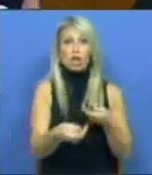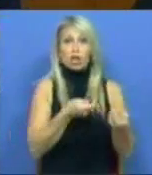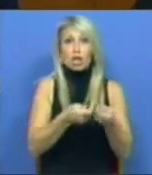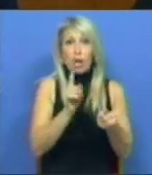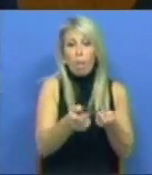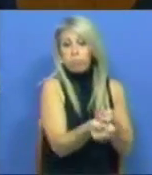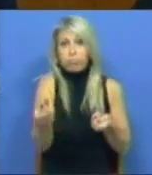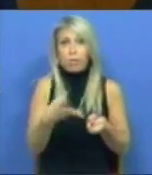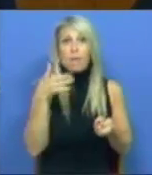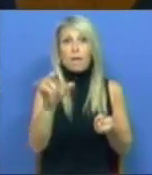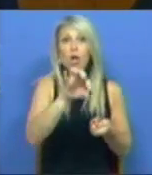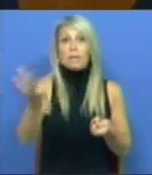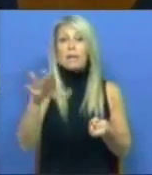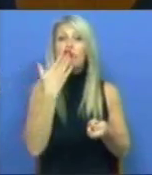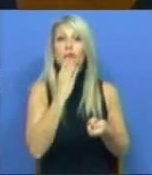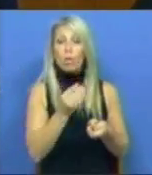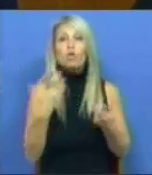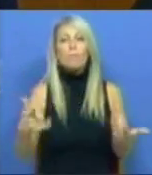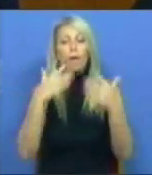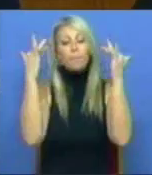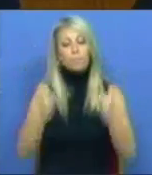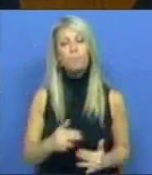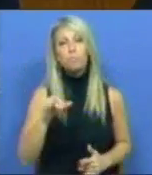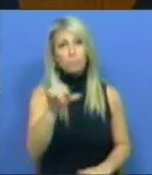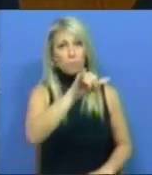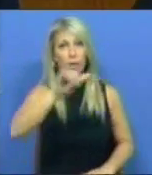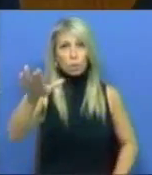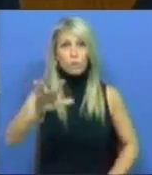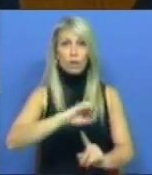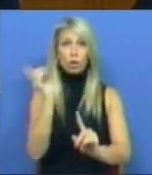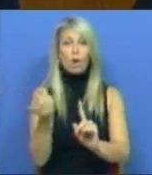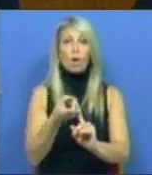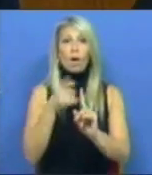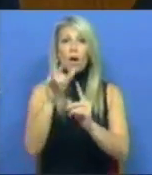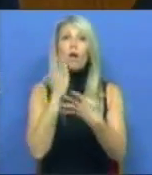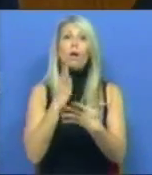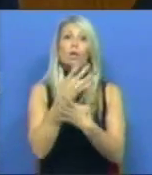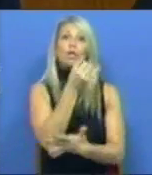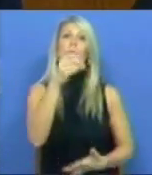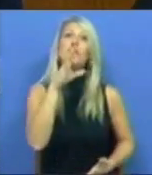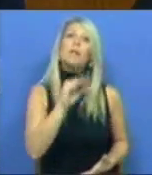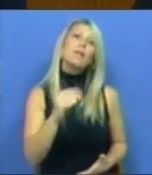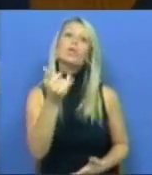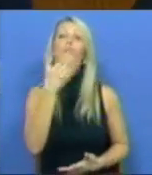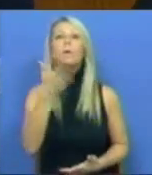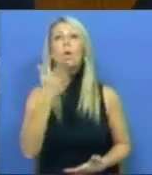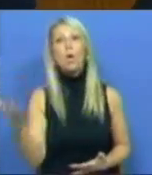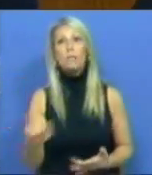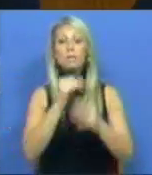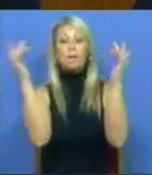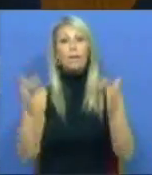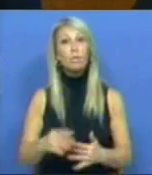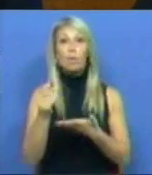alunos. Mas há também medidas como a redução de docentes para o ano letivo 2010-2011, a redução do financiamento do